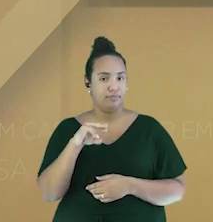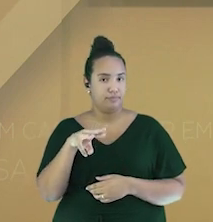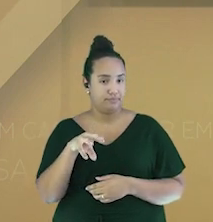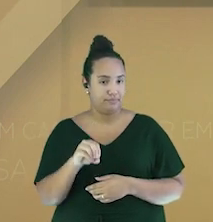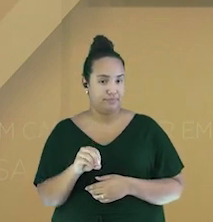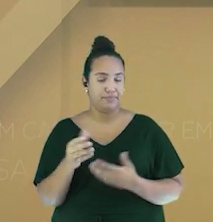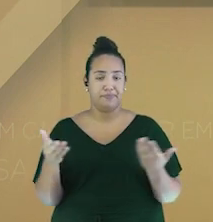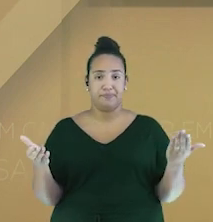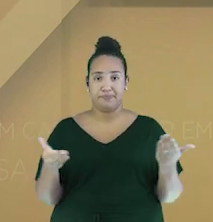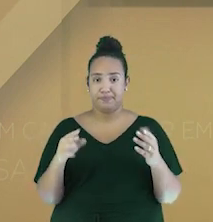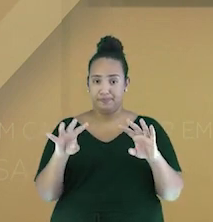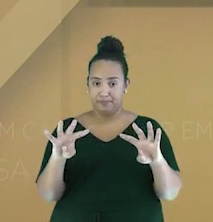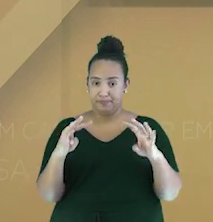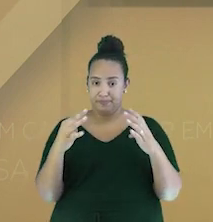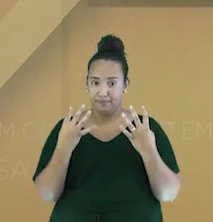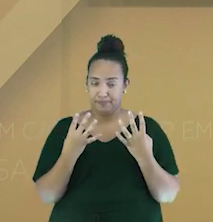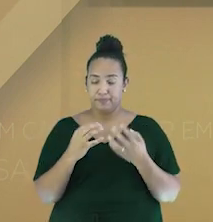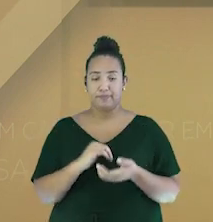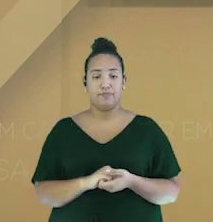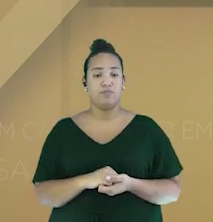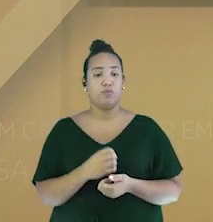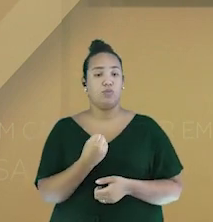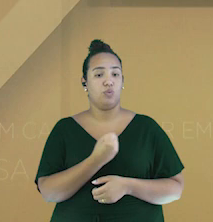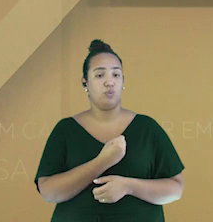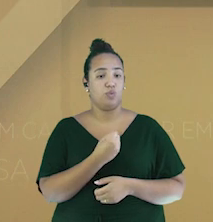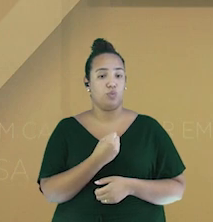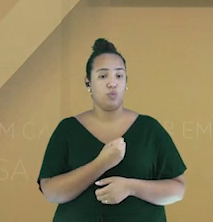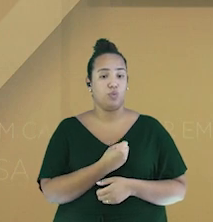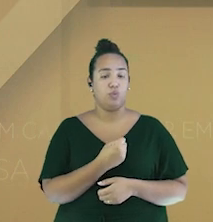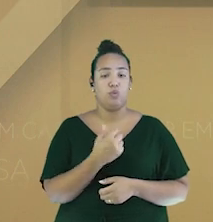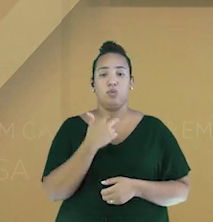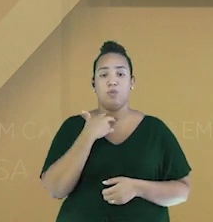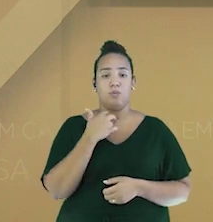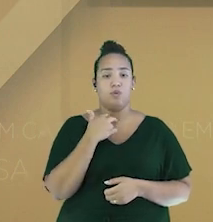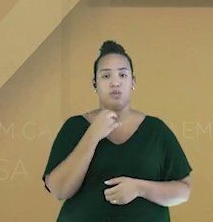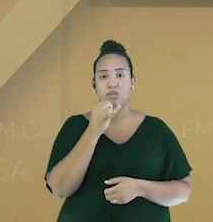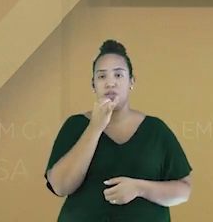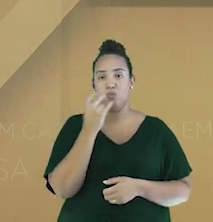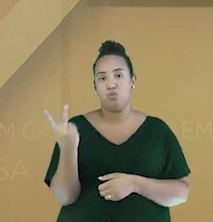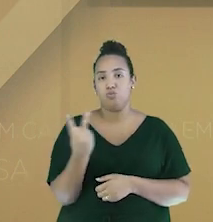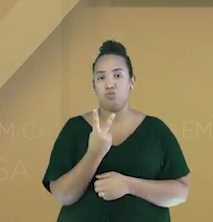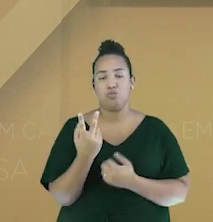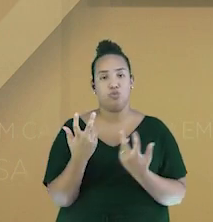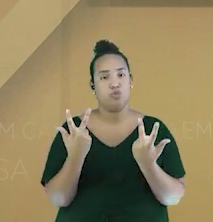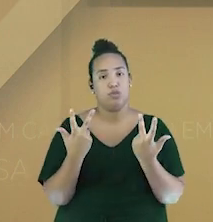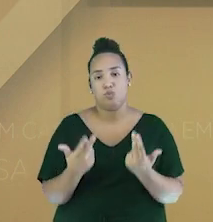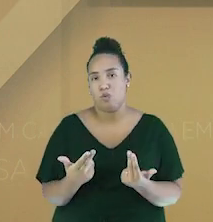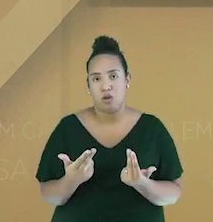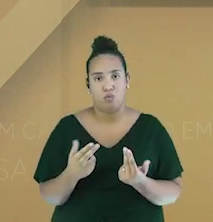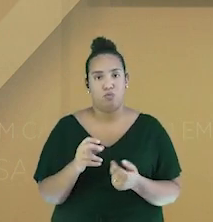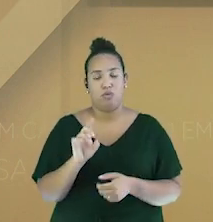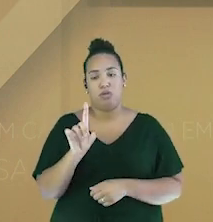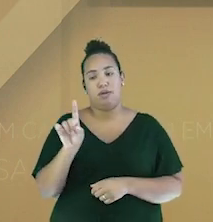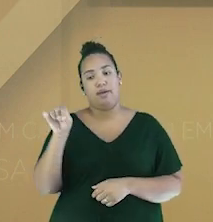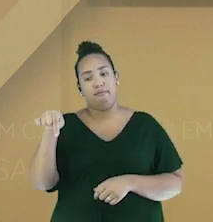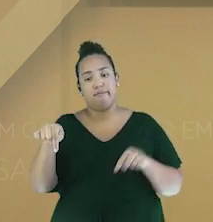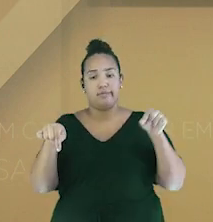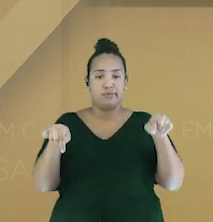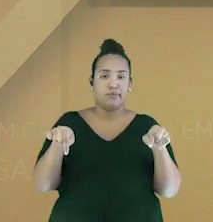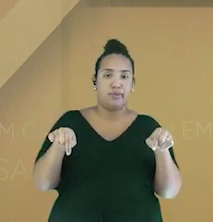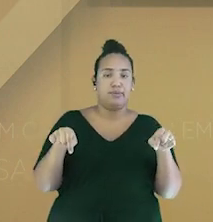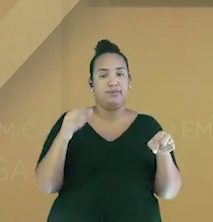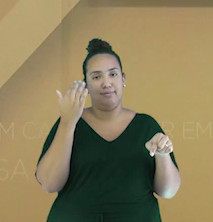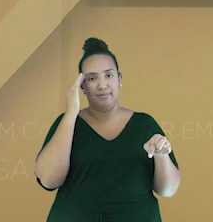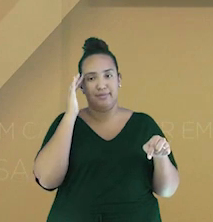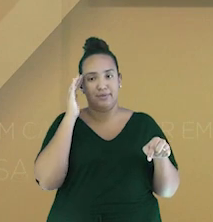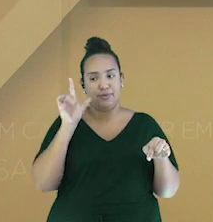atenção, um número nunca vai ser primo e composto ao mesmo tempo. Ou ele é um, ou ele é outro. É igual para o ímpar. Ou